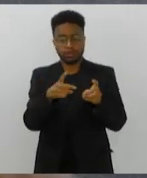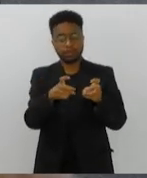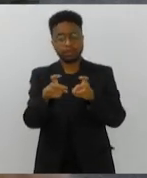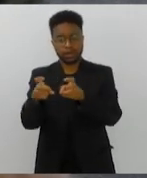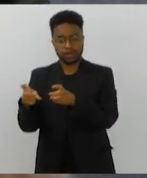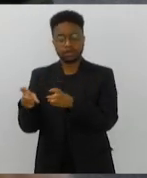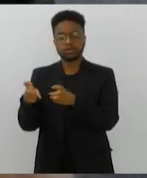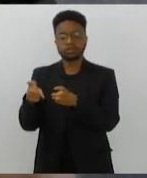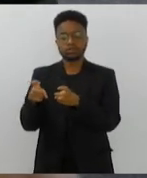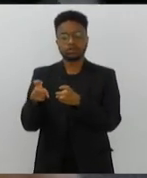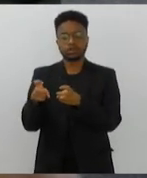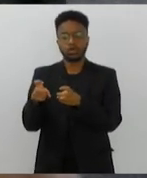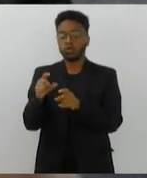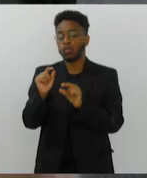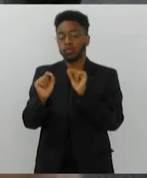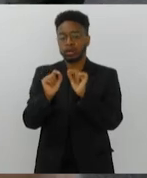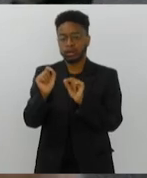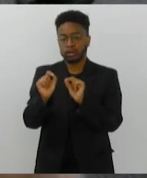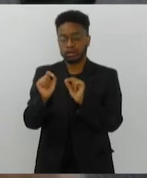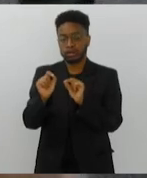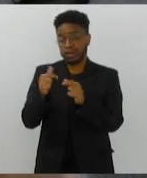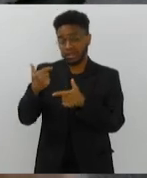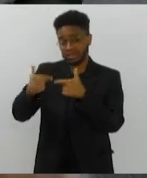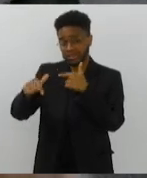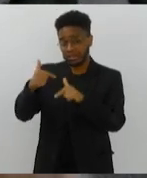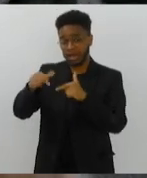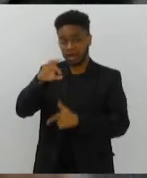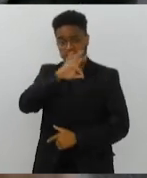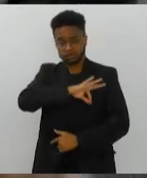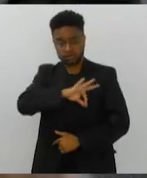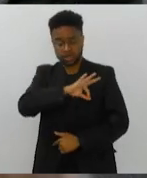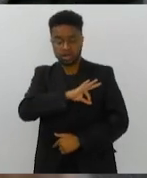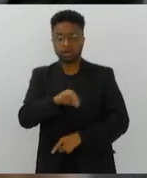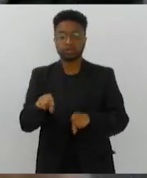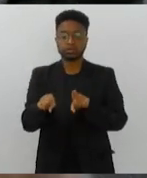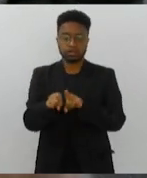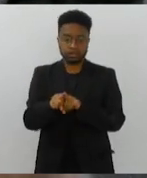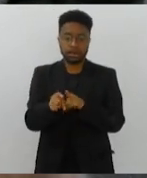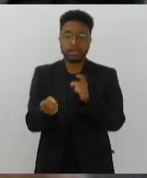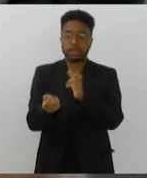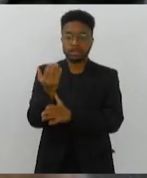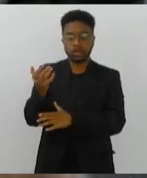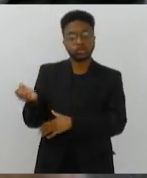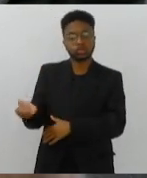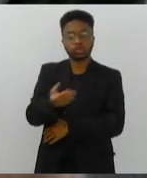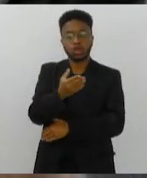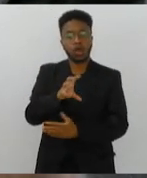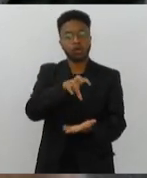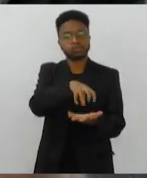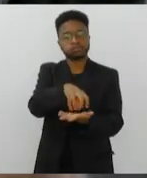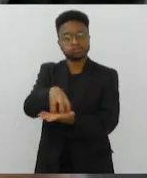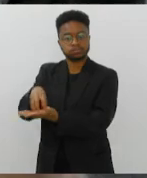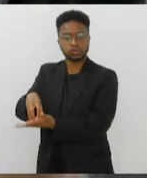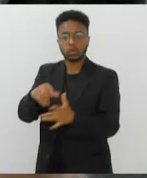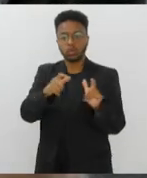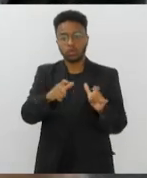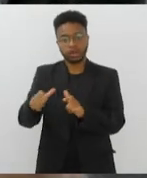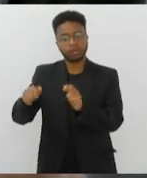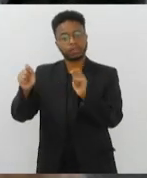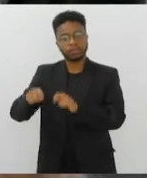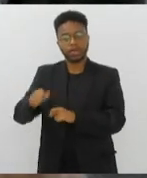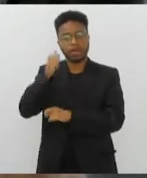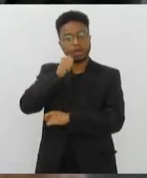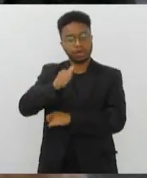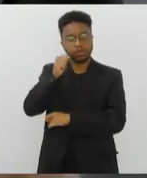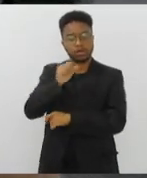percepção de que emprego, renda, geração também de novos postos para que as mulheres ocupem